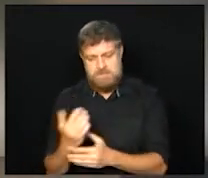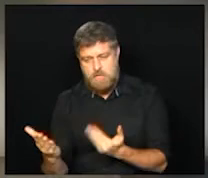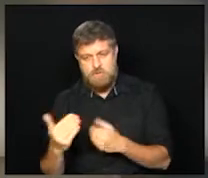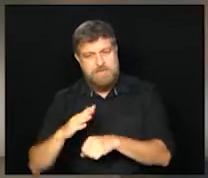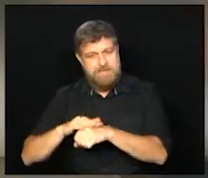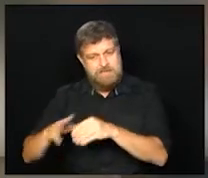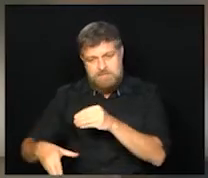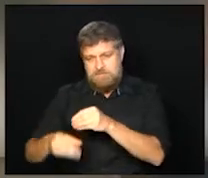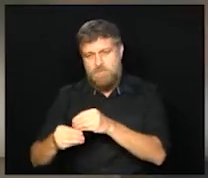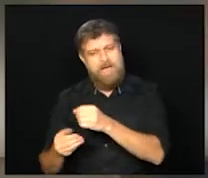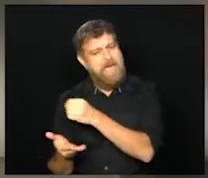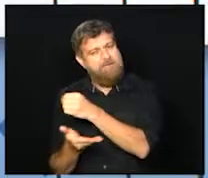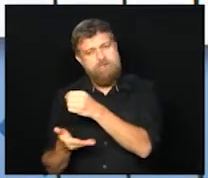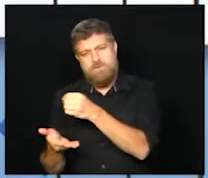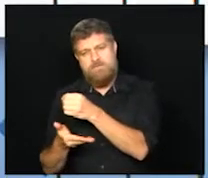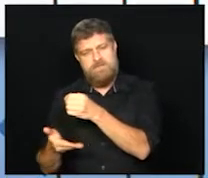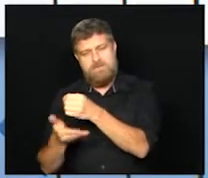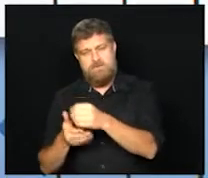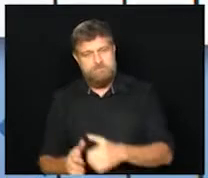é fundamental.